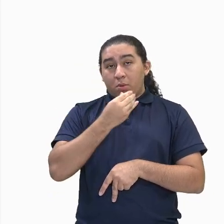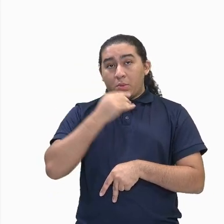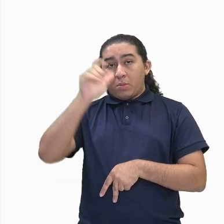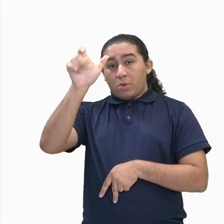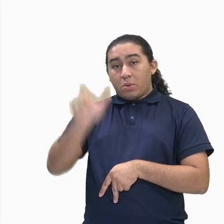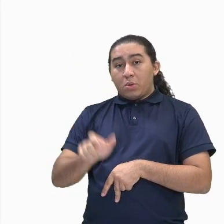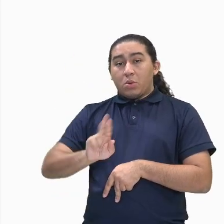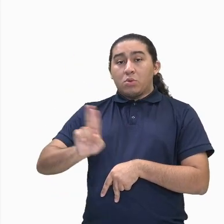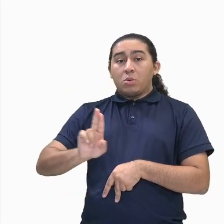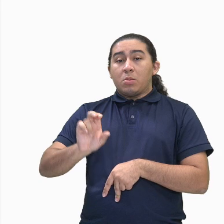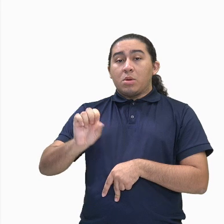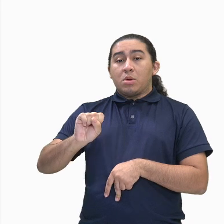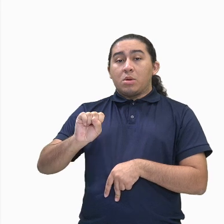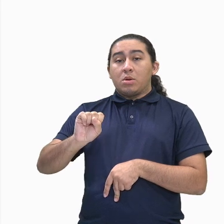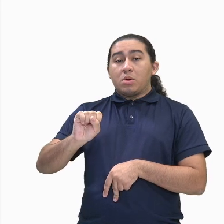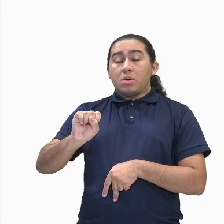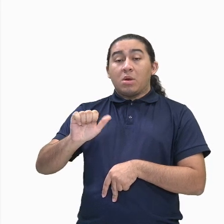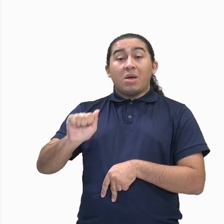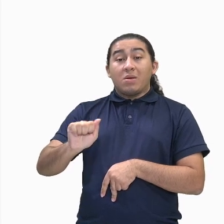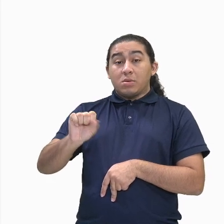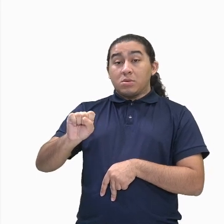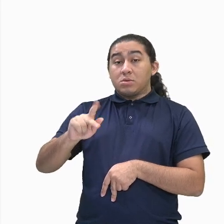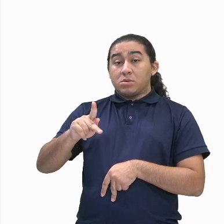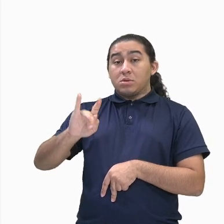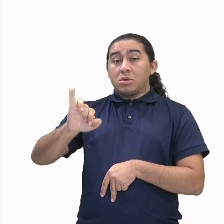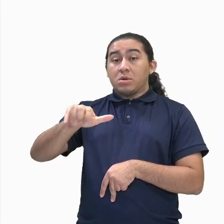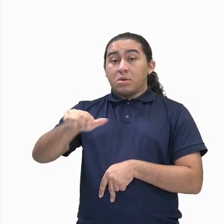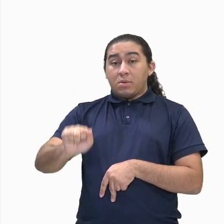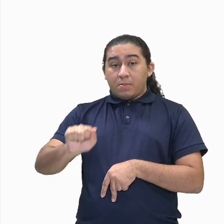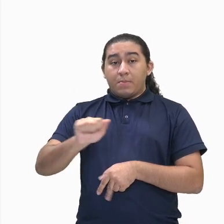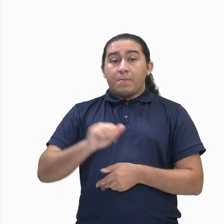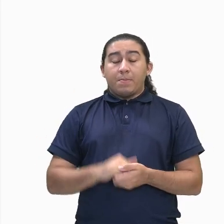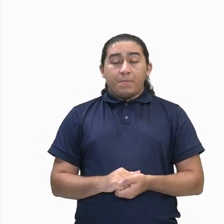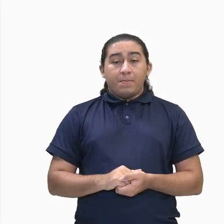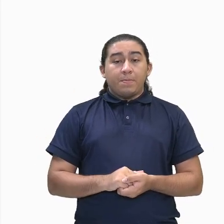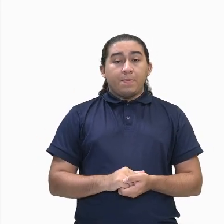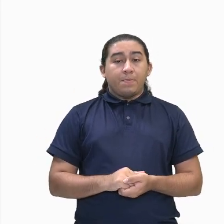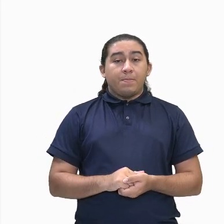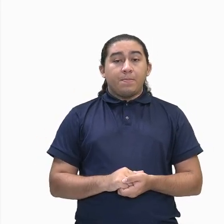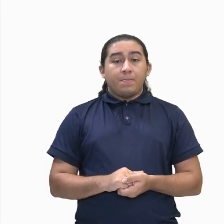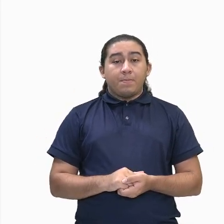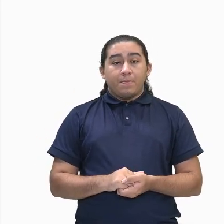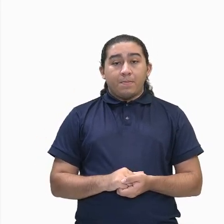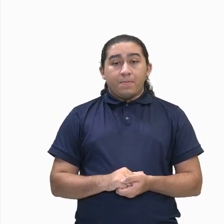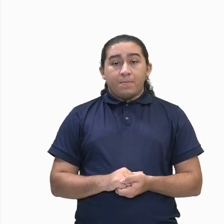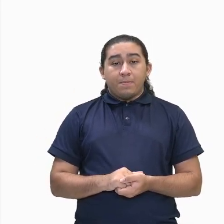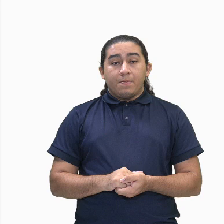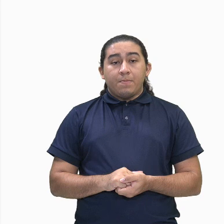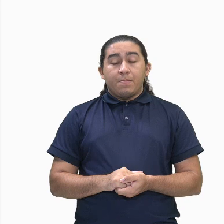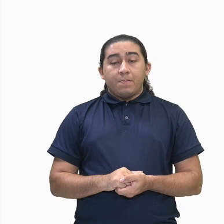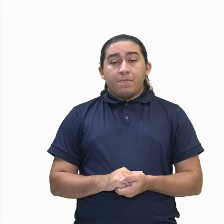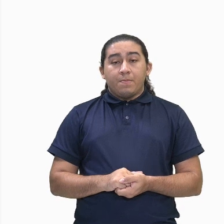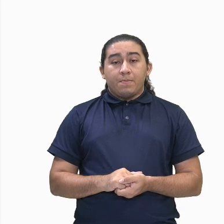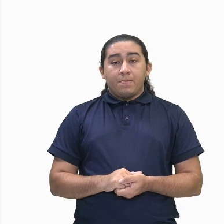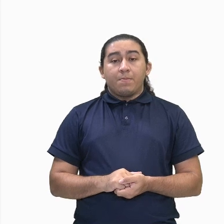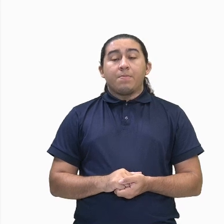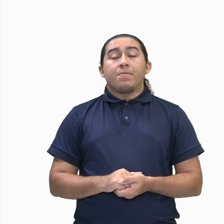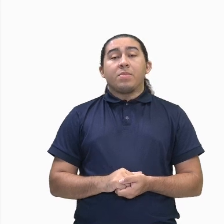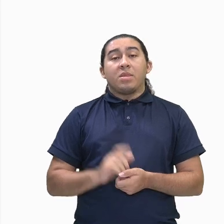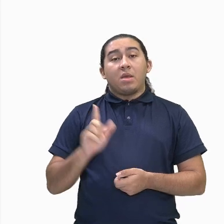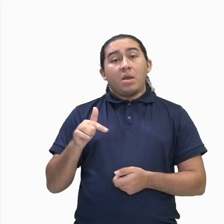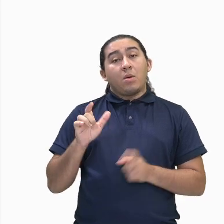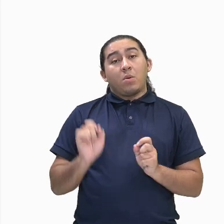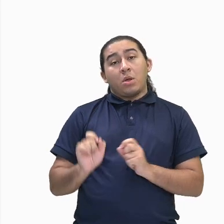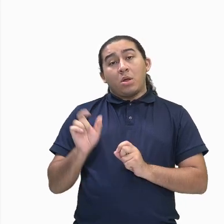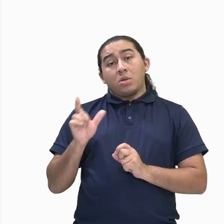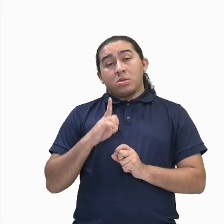de Askia. Então, o Askia, nesse momento aí, né, é um título, assim como, por